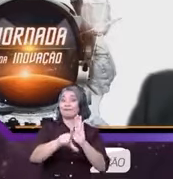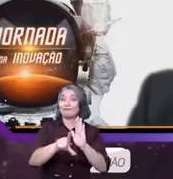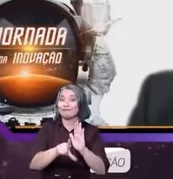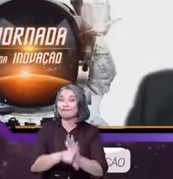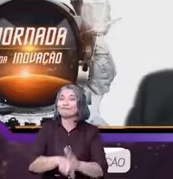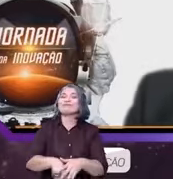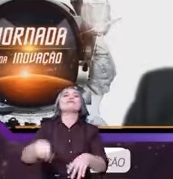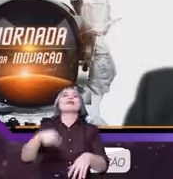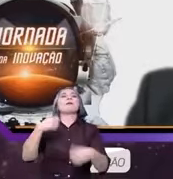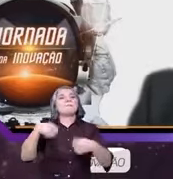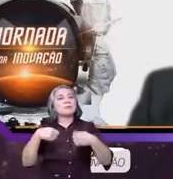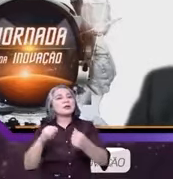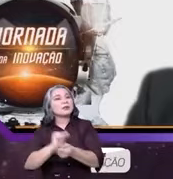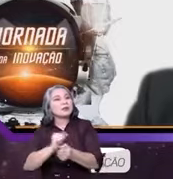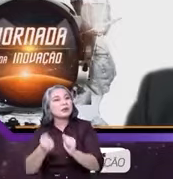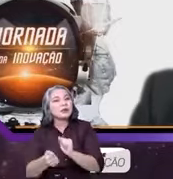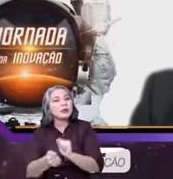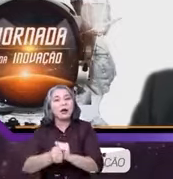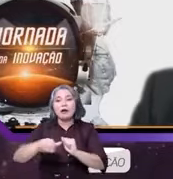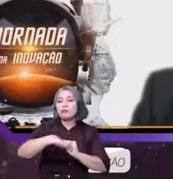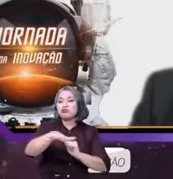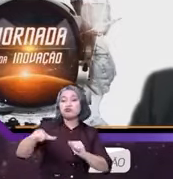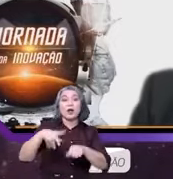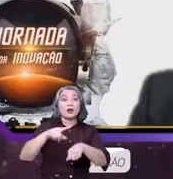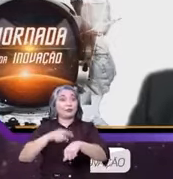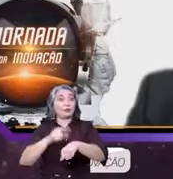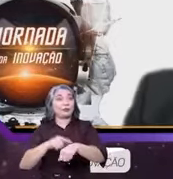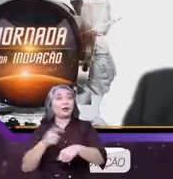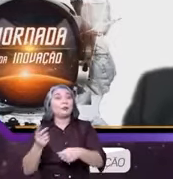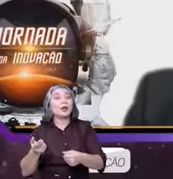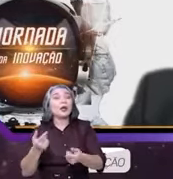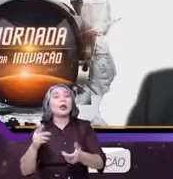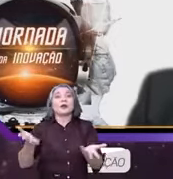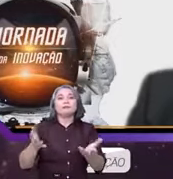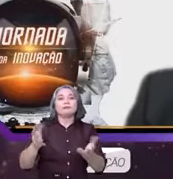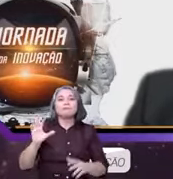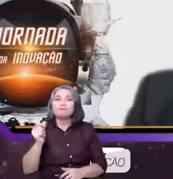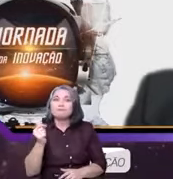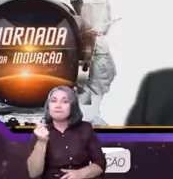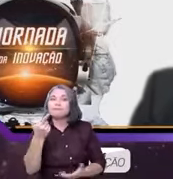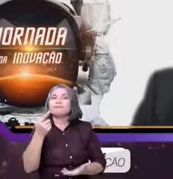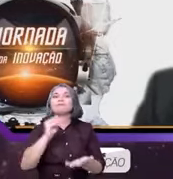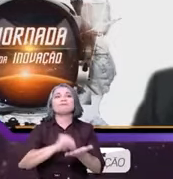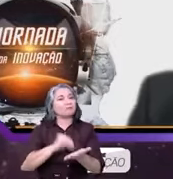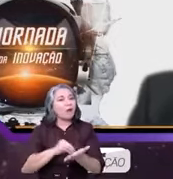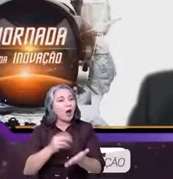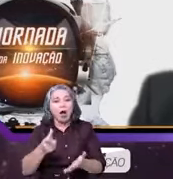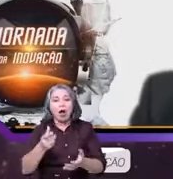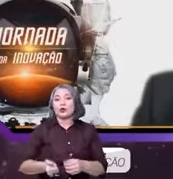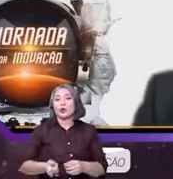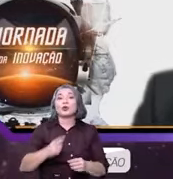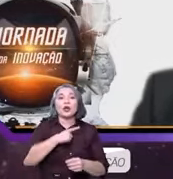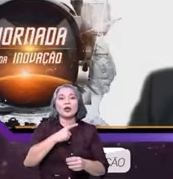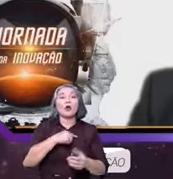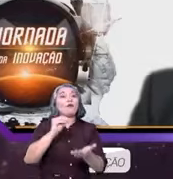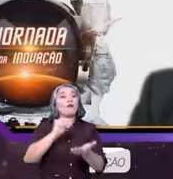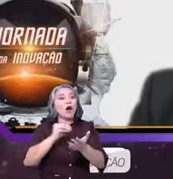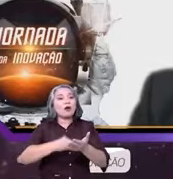me adaptar para uma mudança de ambiente, de orçamento. Eu preciso me adaptar para uma mudança, para uma falta de